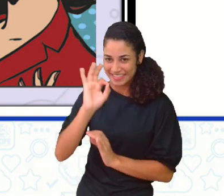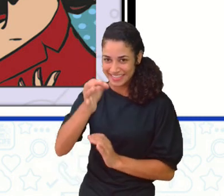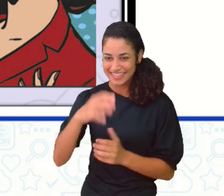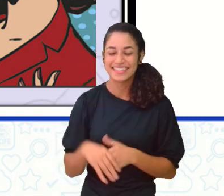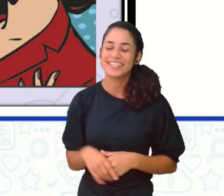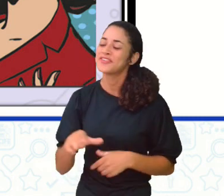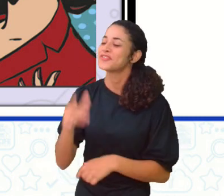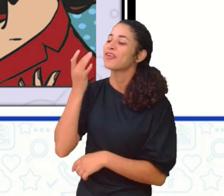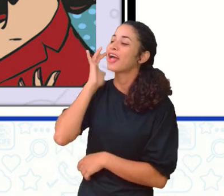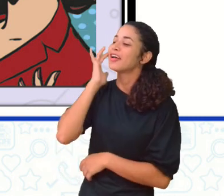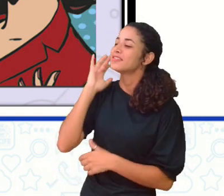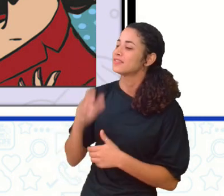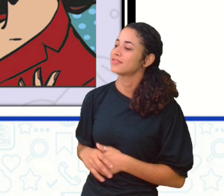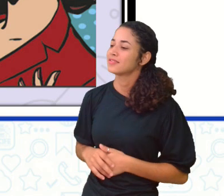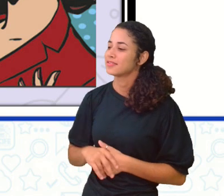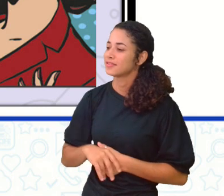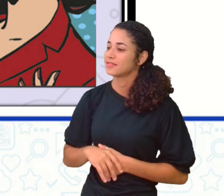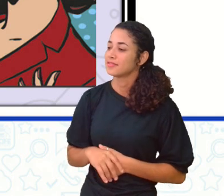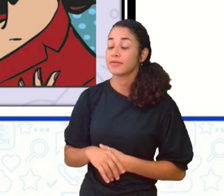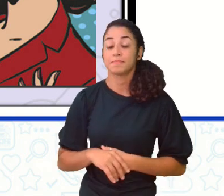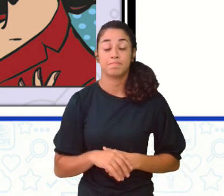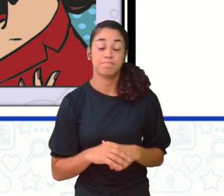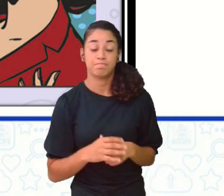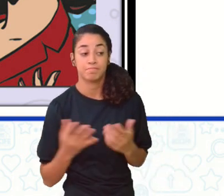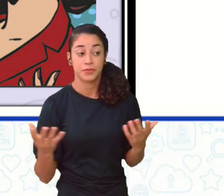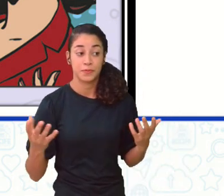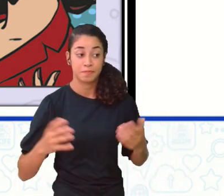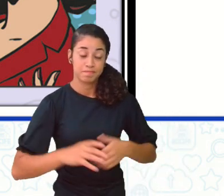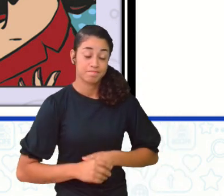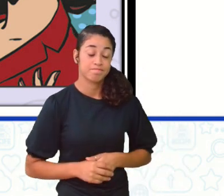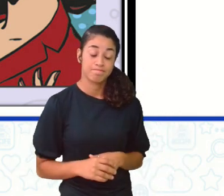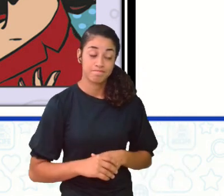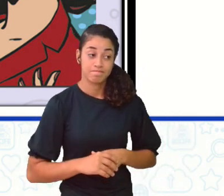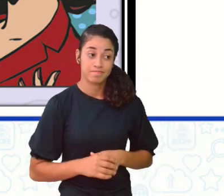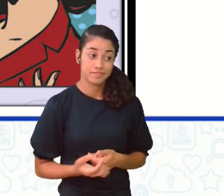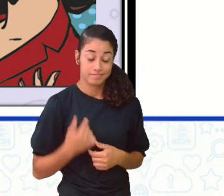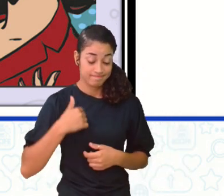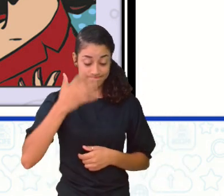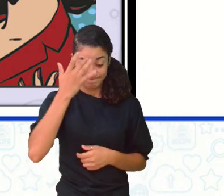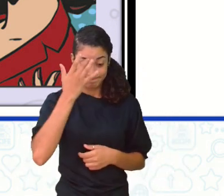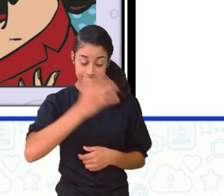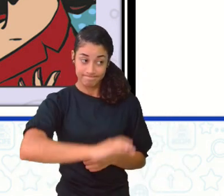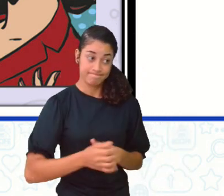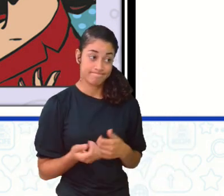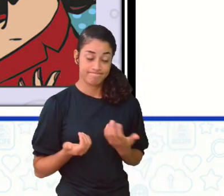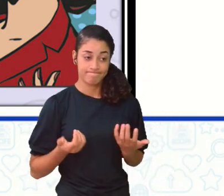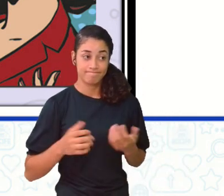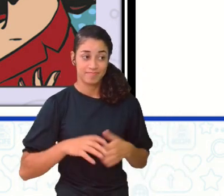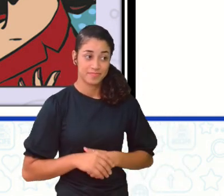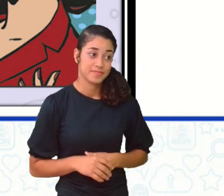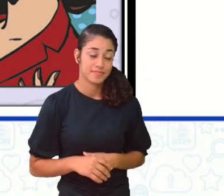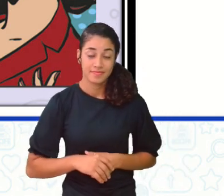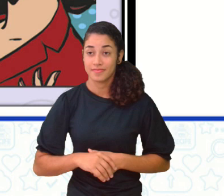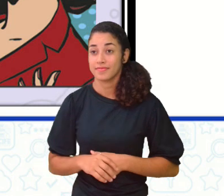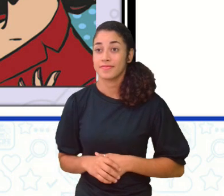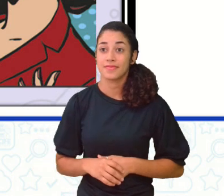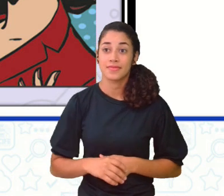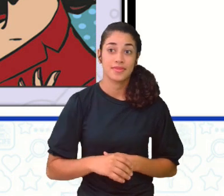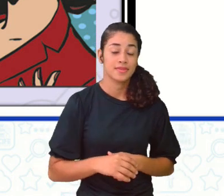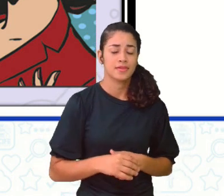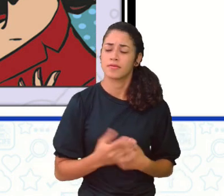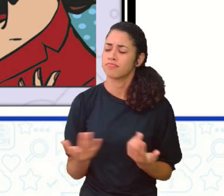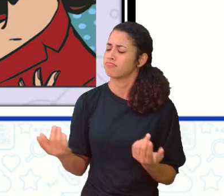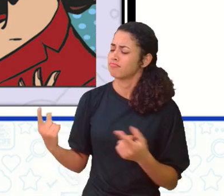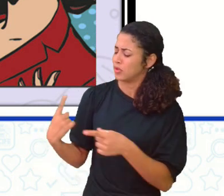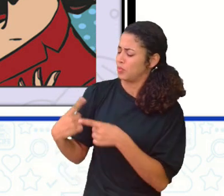achou? Aí, Ana responde, né? Não sei bem. E aí, ela diz,